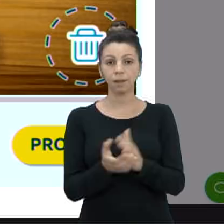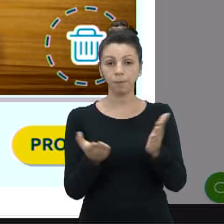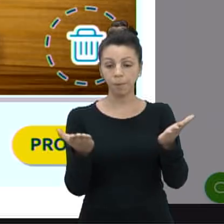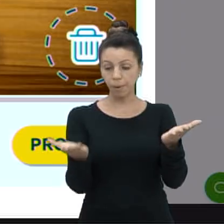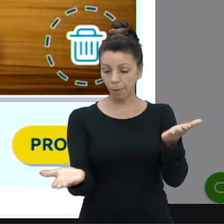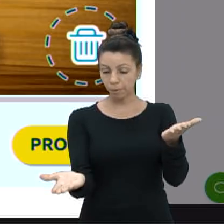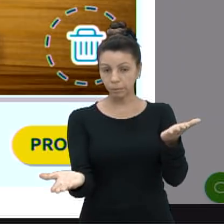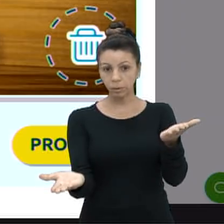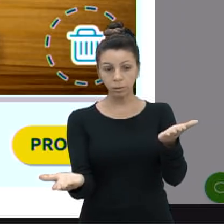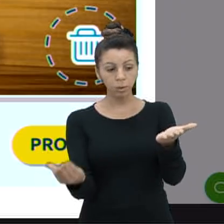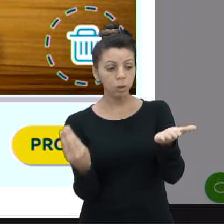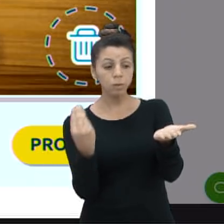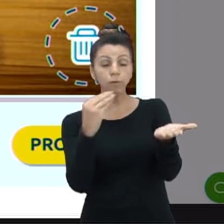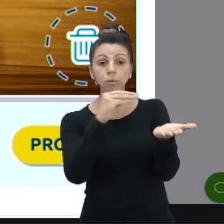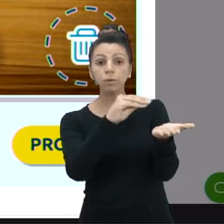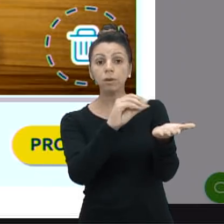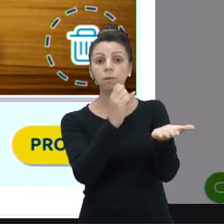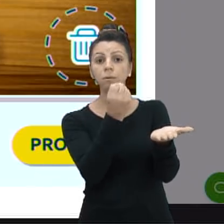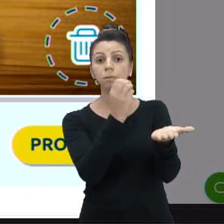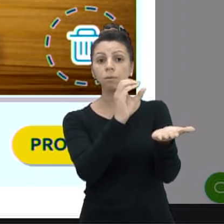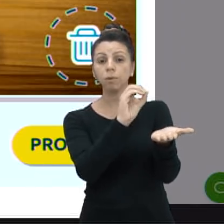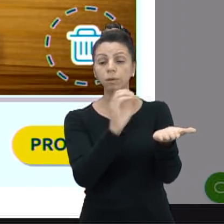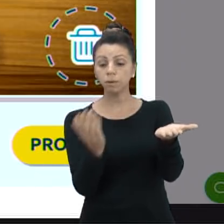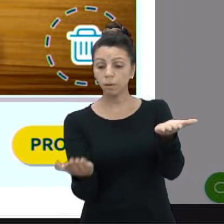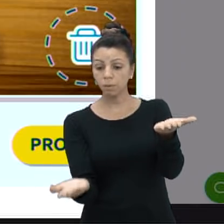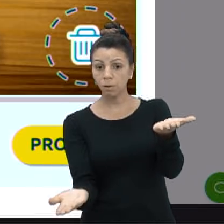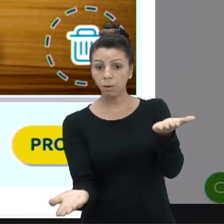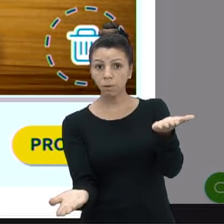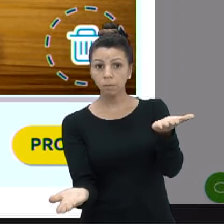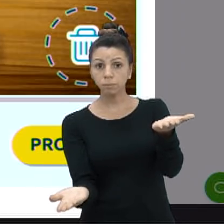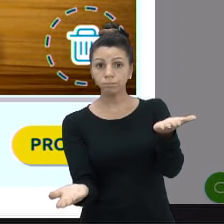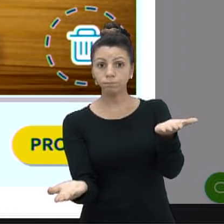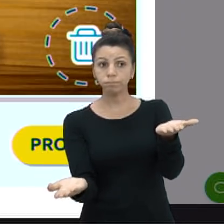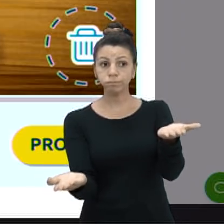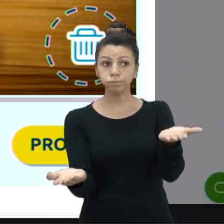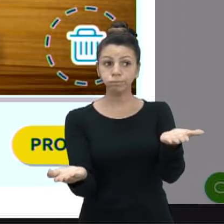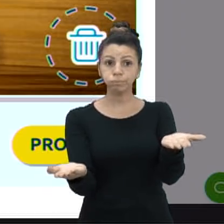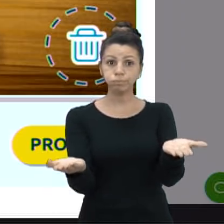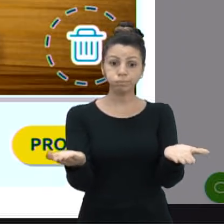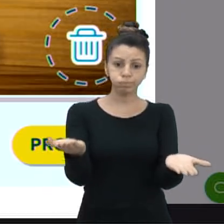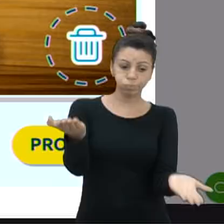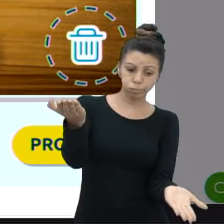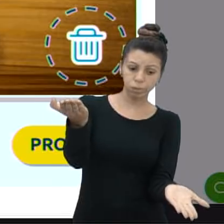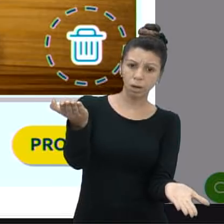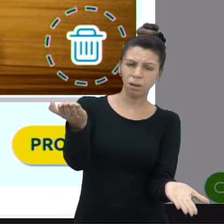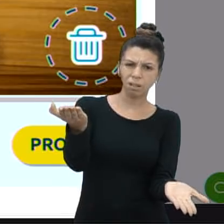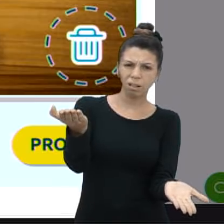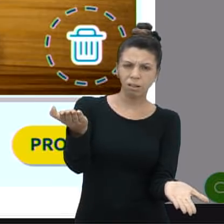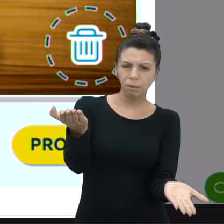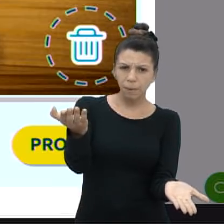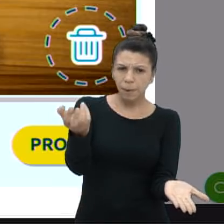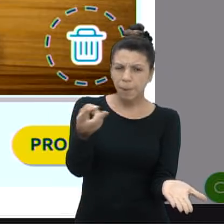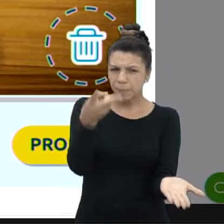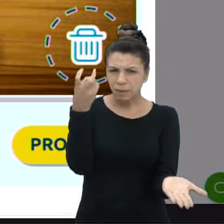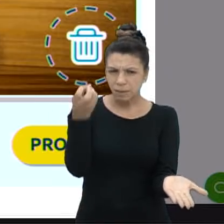que a balança ela está indicando que está muito mais pesado. Ó. Ele não está alinhado,